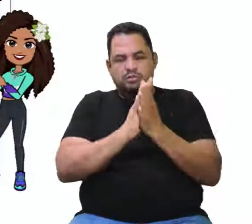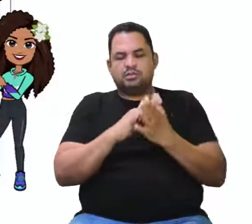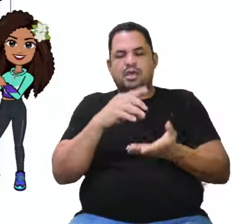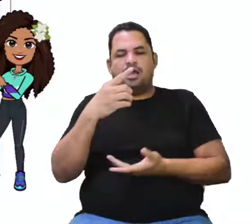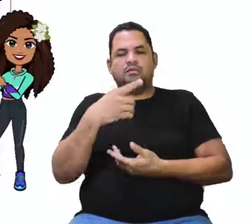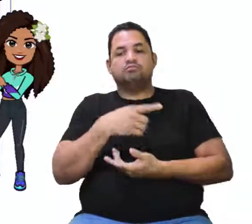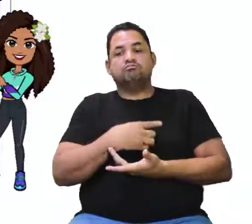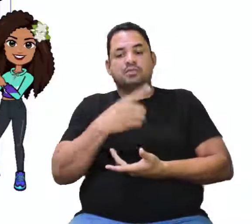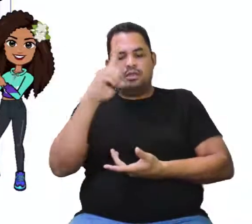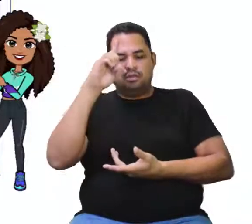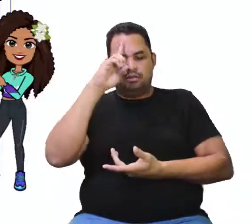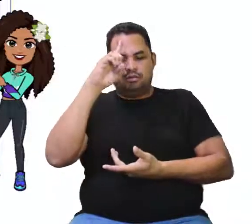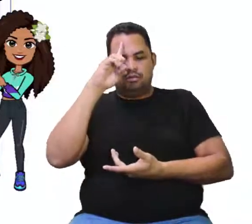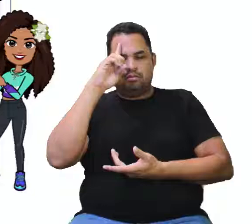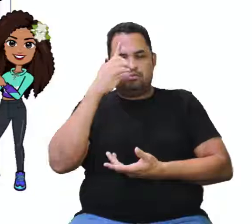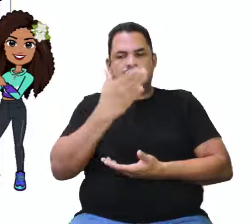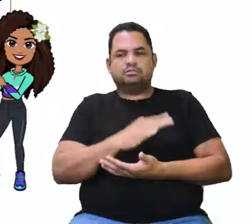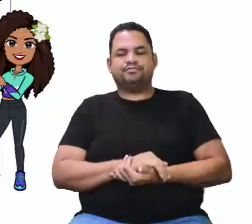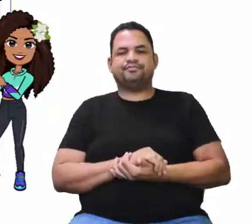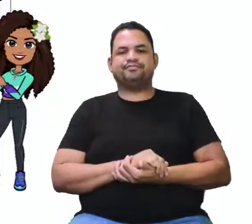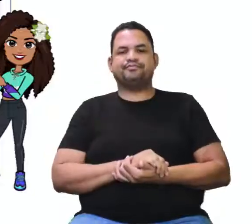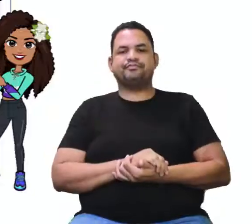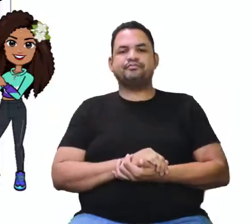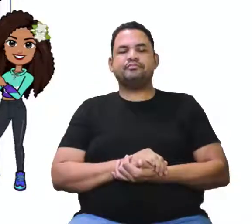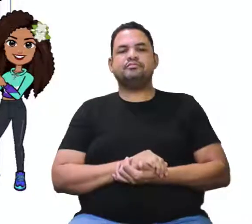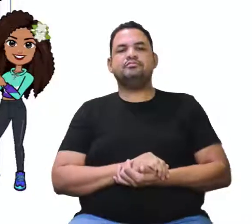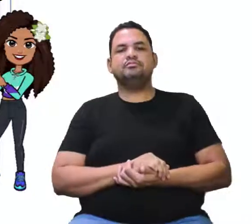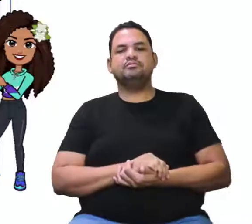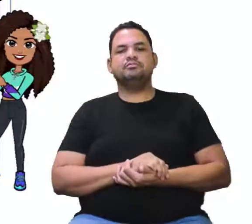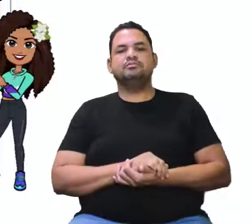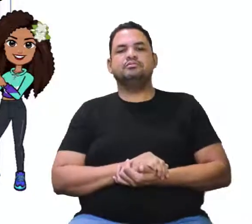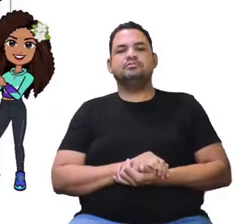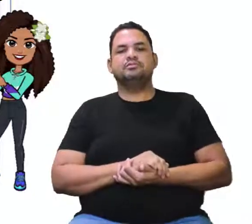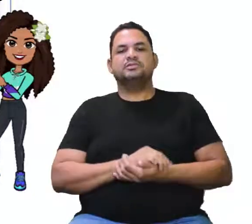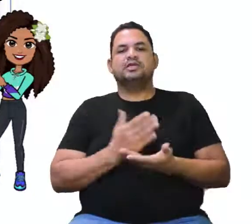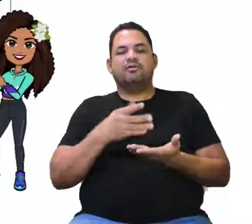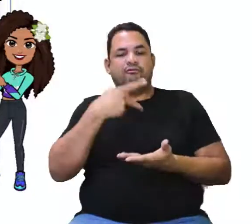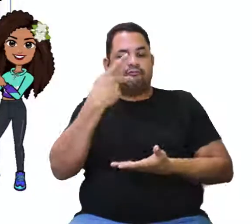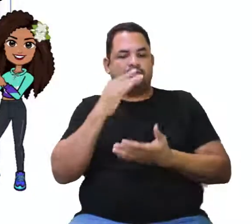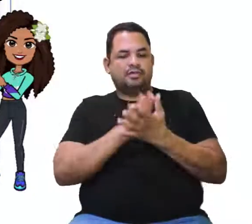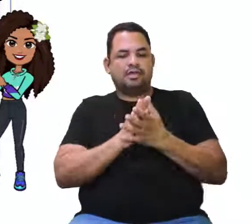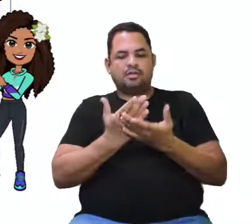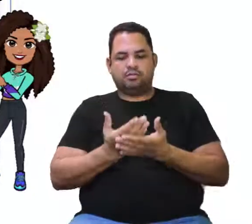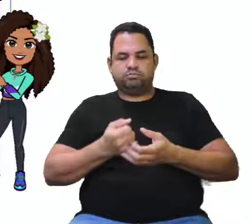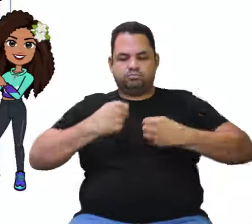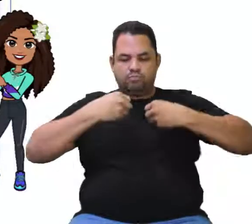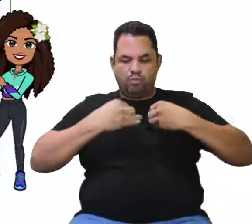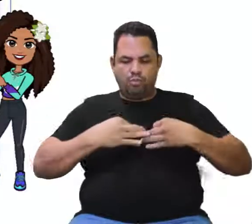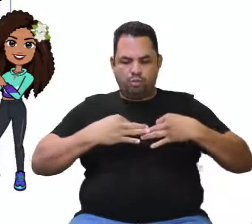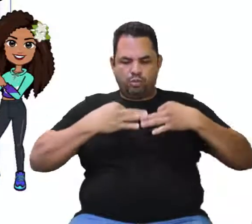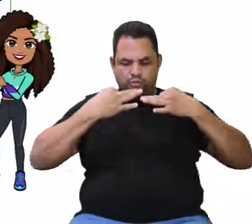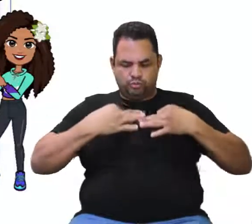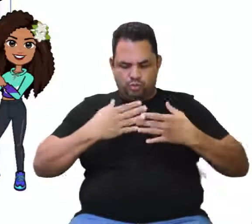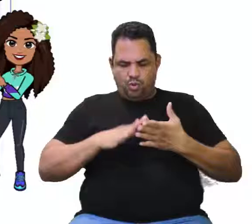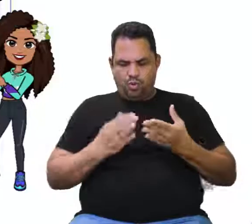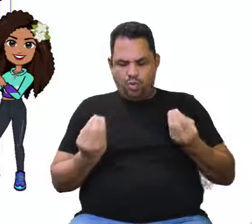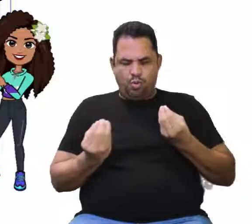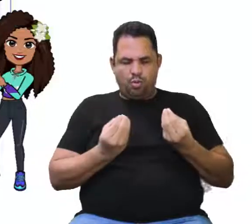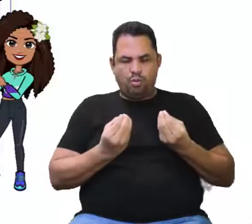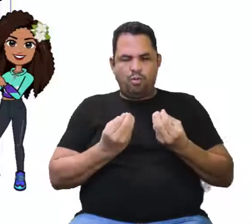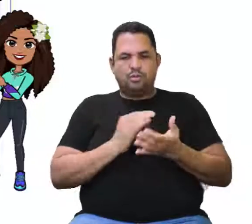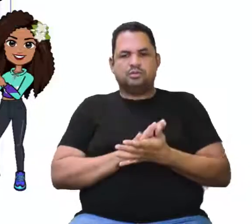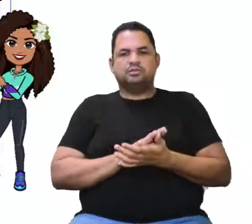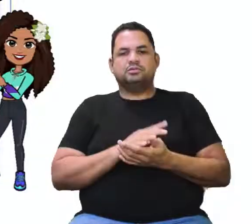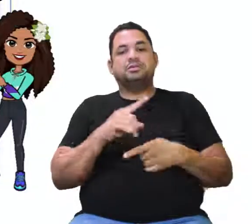na vida diária. Então vejam bem, nós vamos falar muito aqui também sobre os desvios posturais. Inclusive nós temos uma